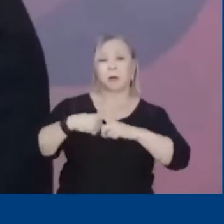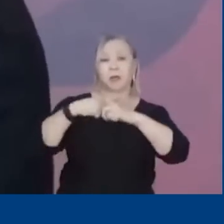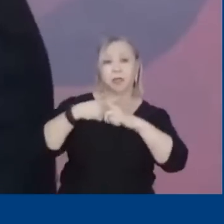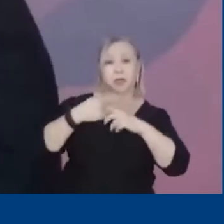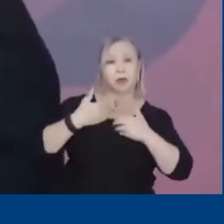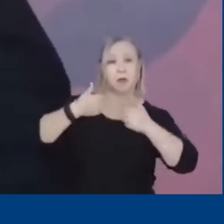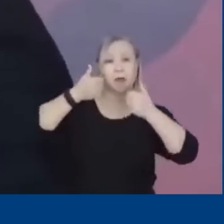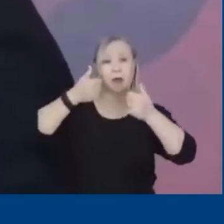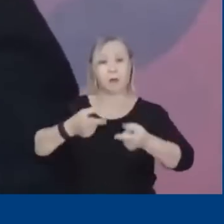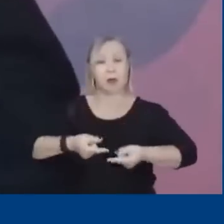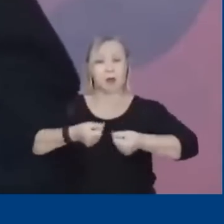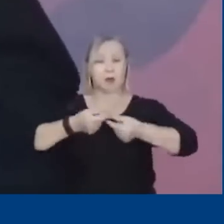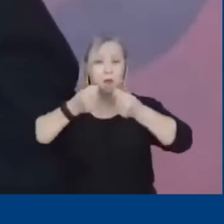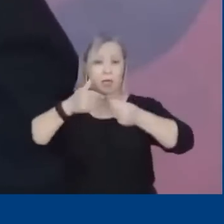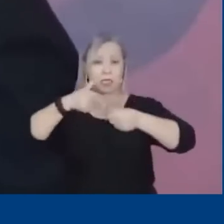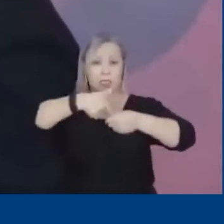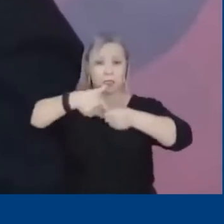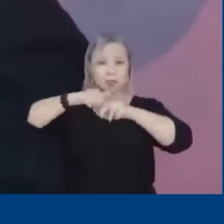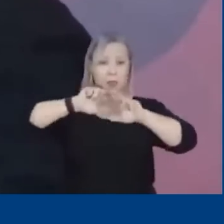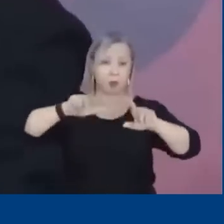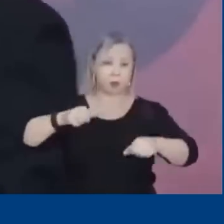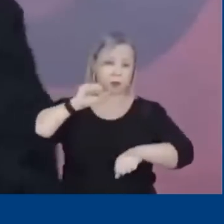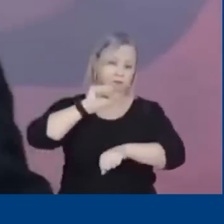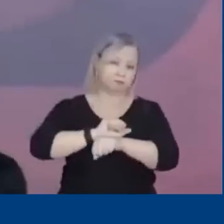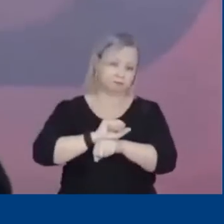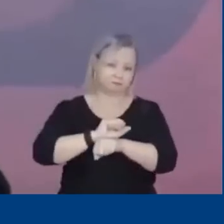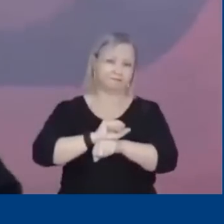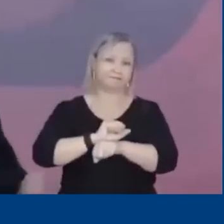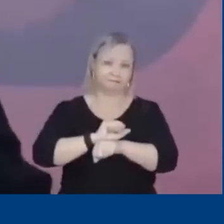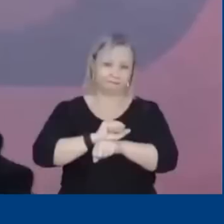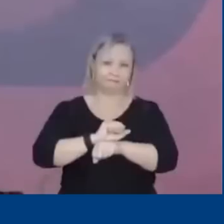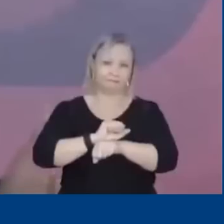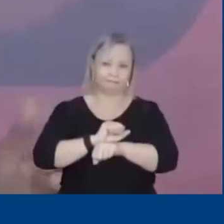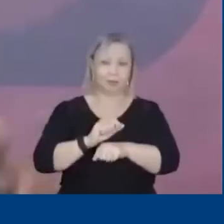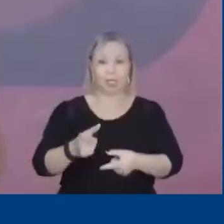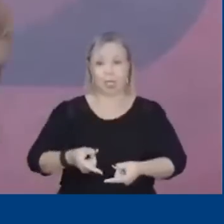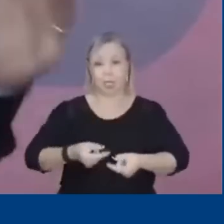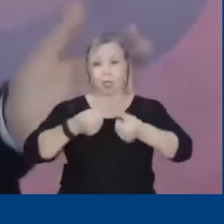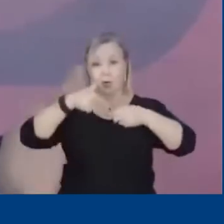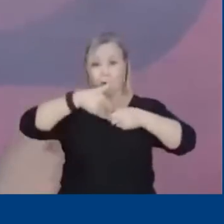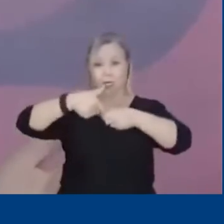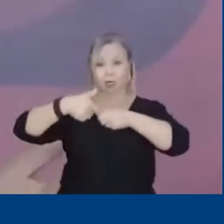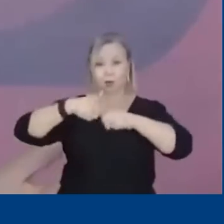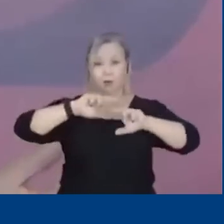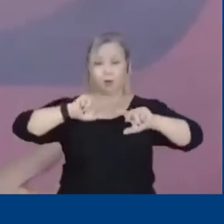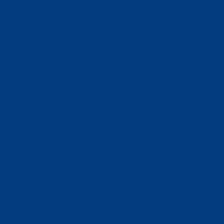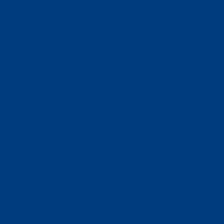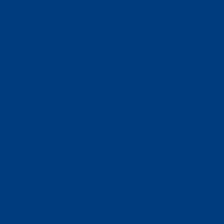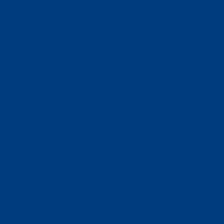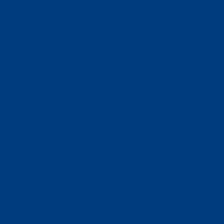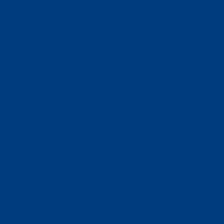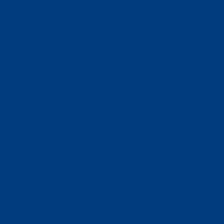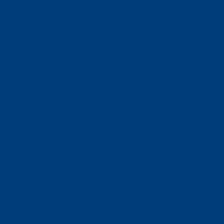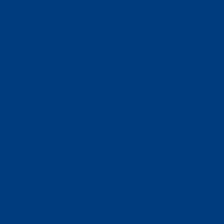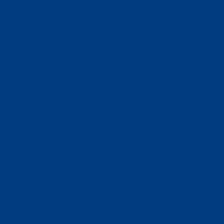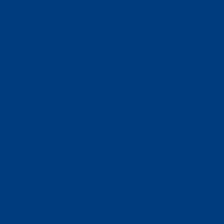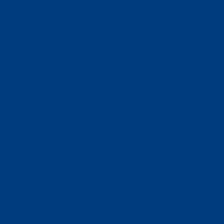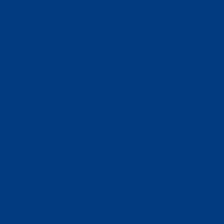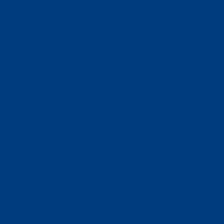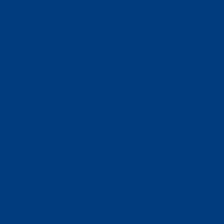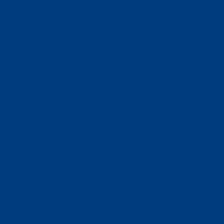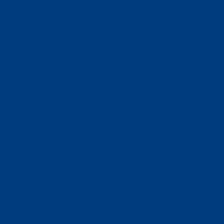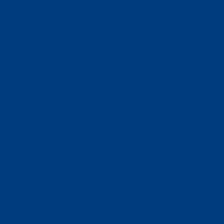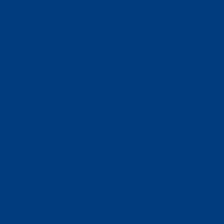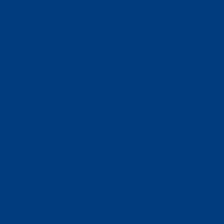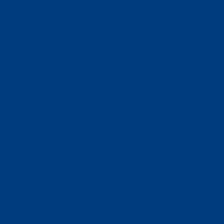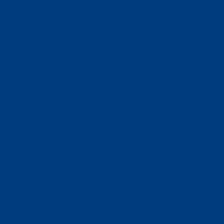do combustível ia parar. E o preço do combustível não para, na verdade, é de subir. Então, o ex-presidente Lula